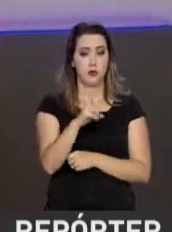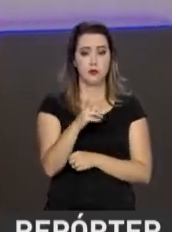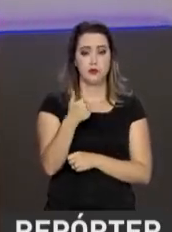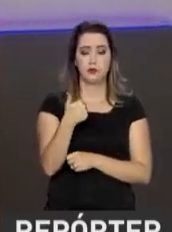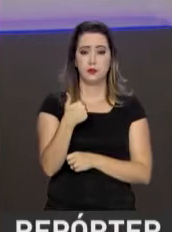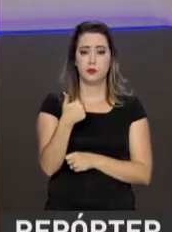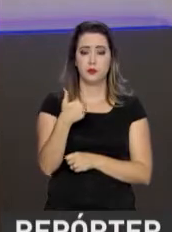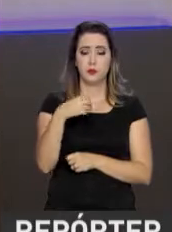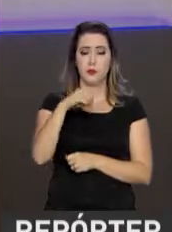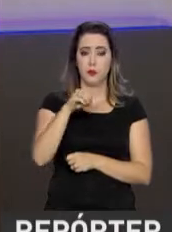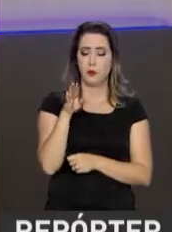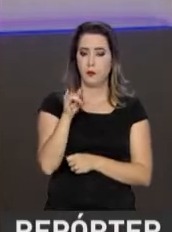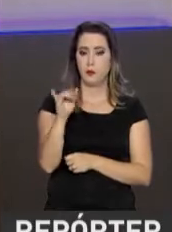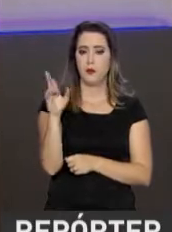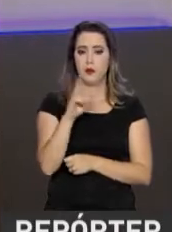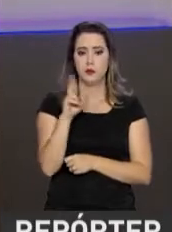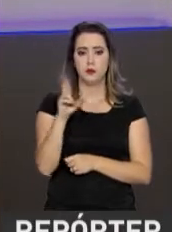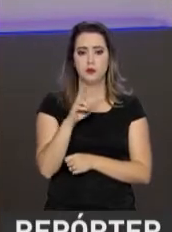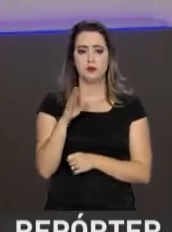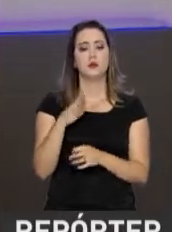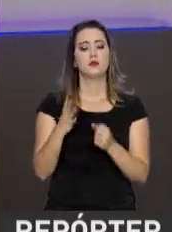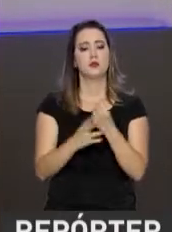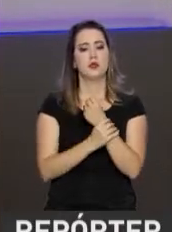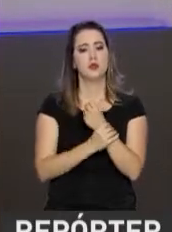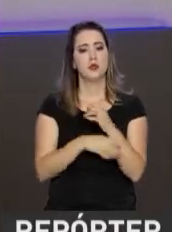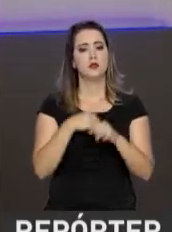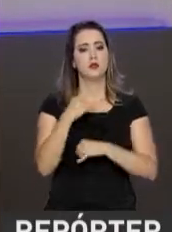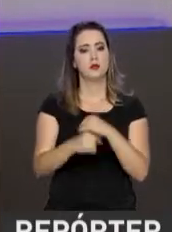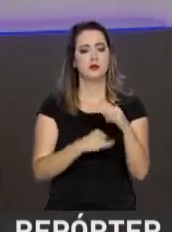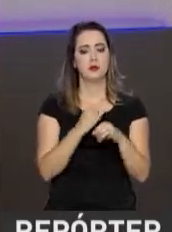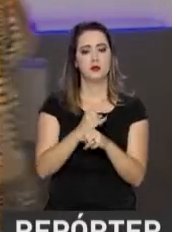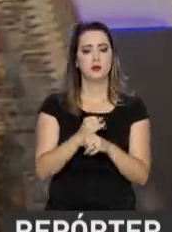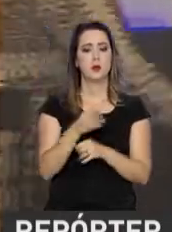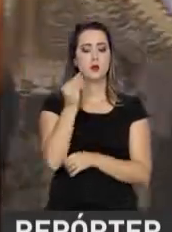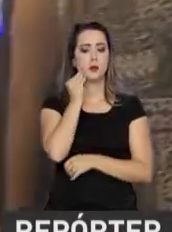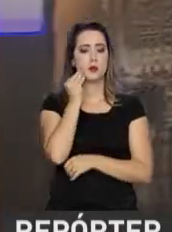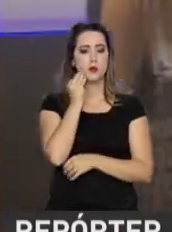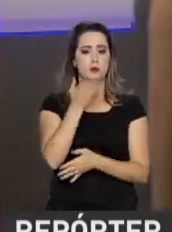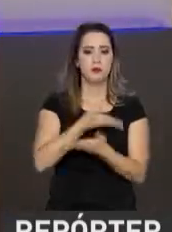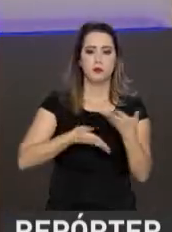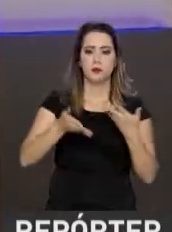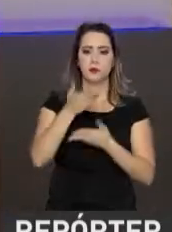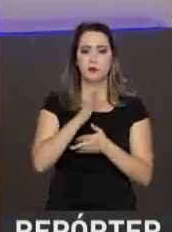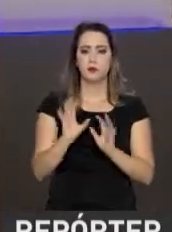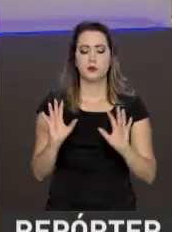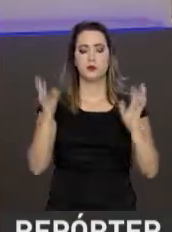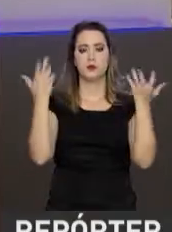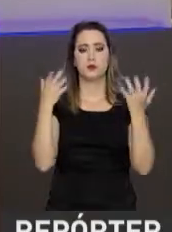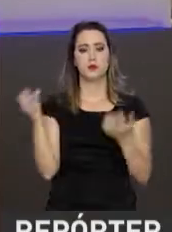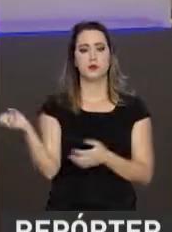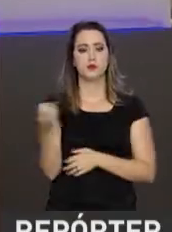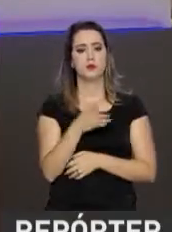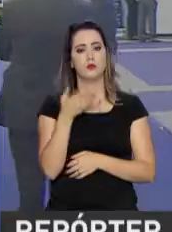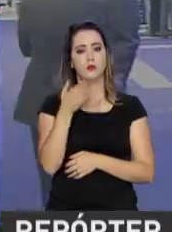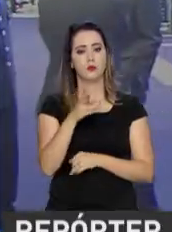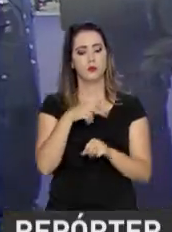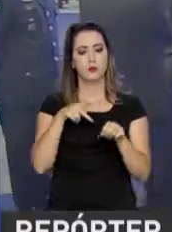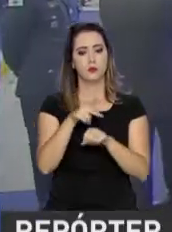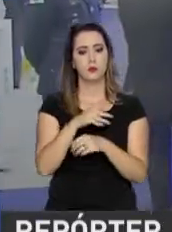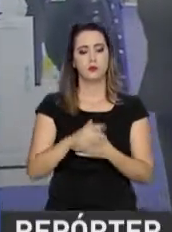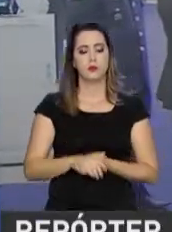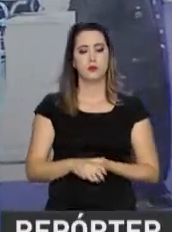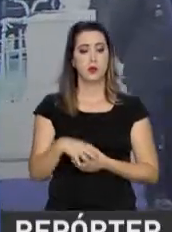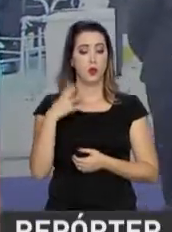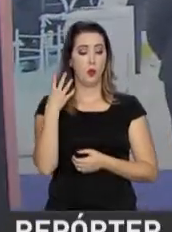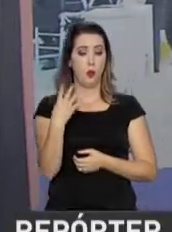segurança online soluções e experiências que estão sendo compartilhadas em um evento inédito no país durante